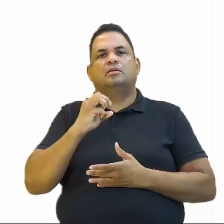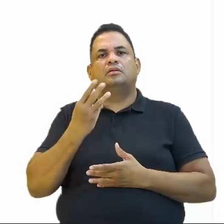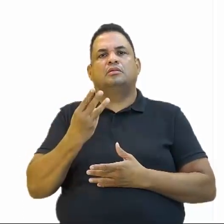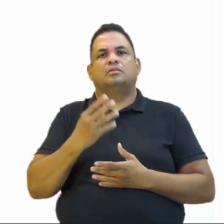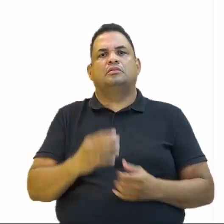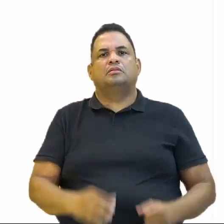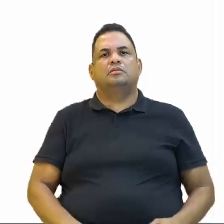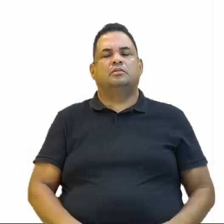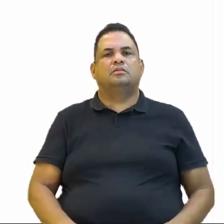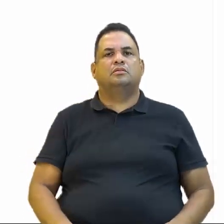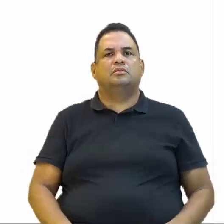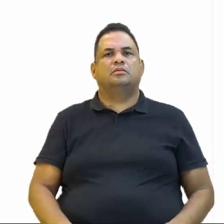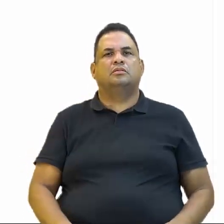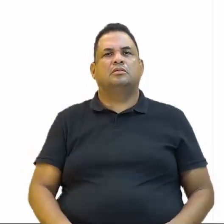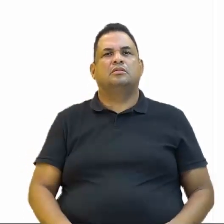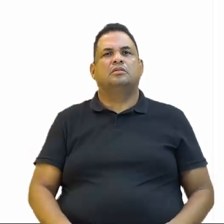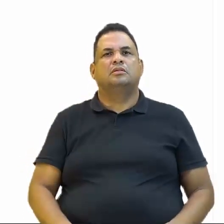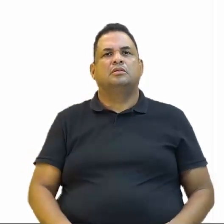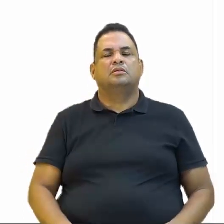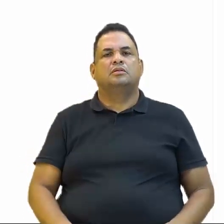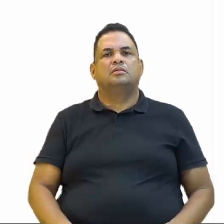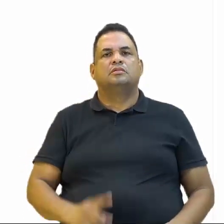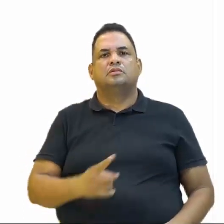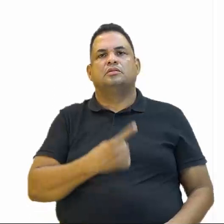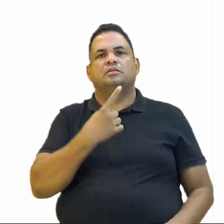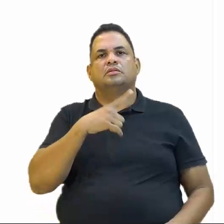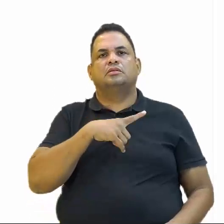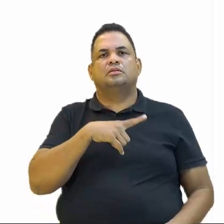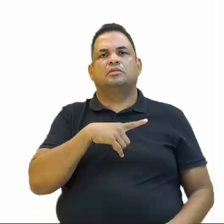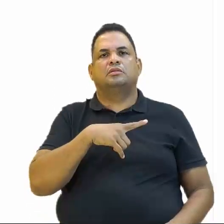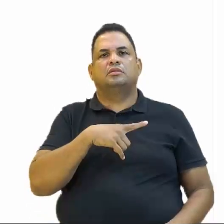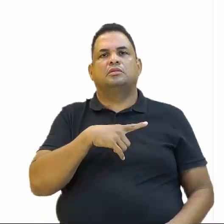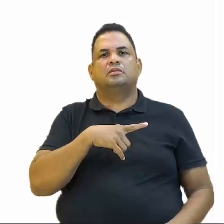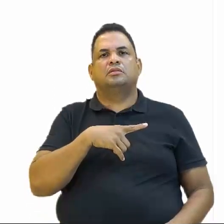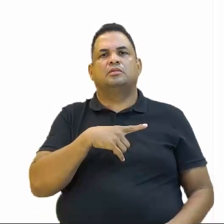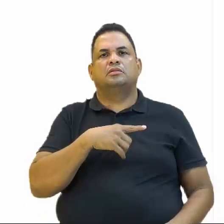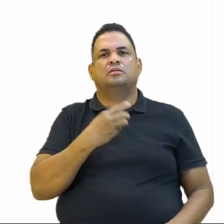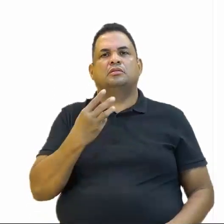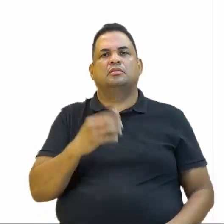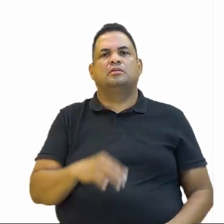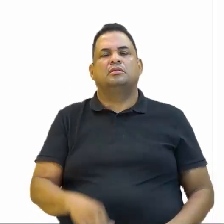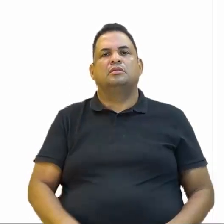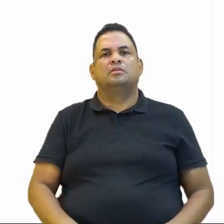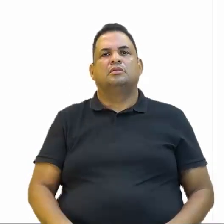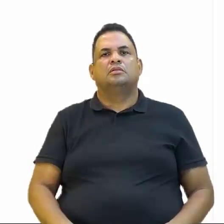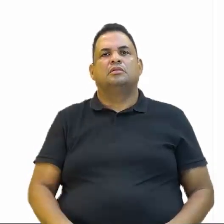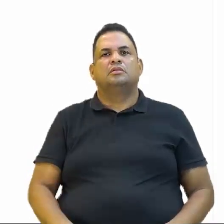AlNO3, aonde nós vamos ter a nossa